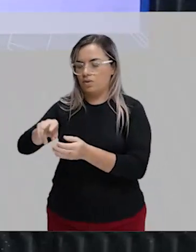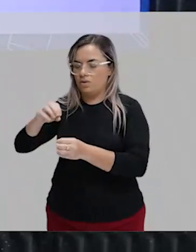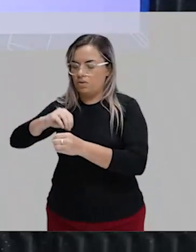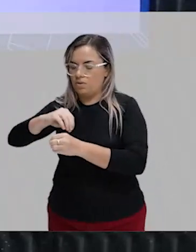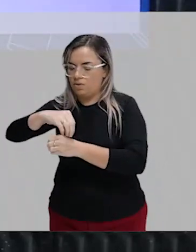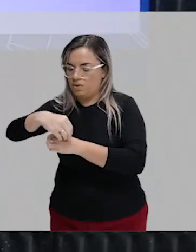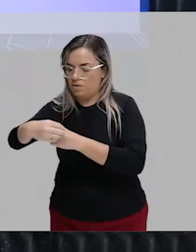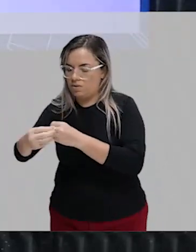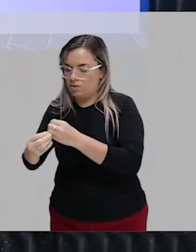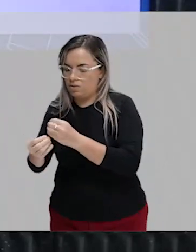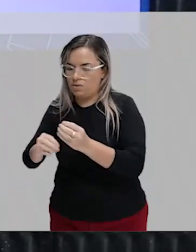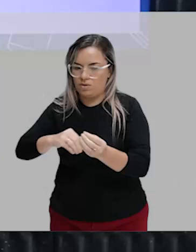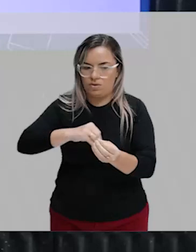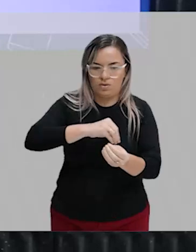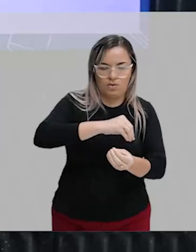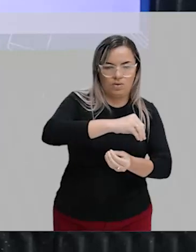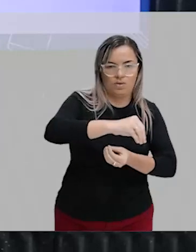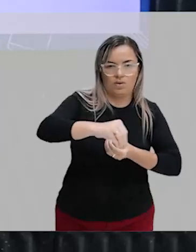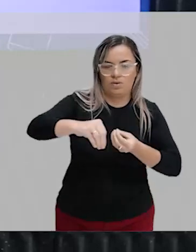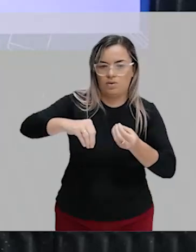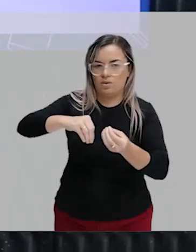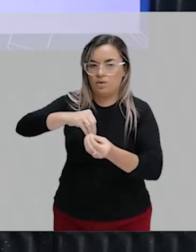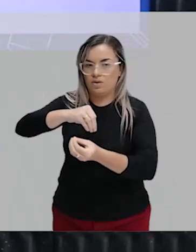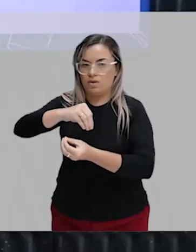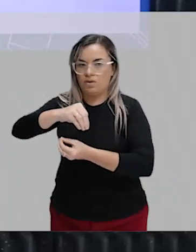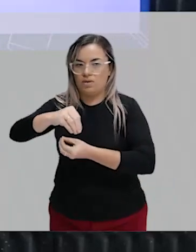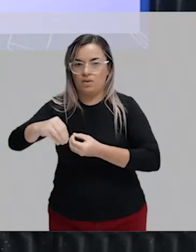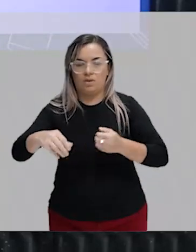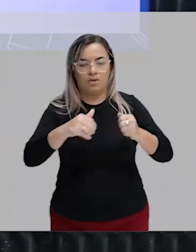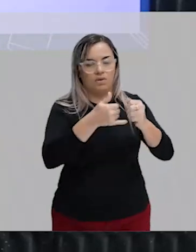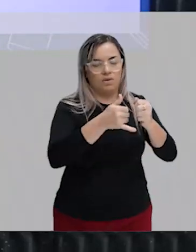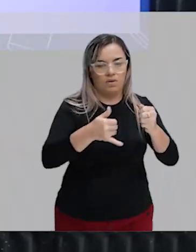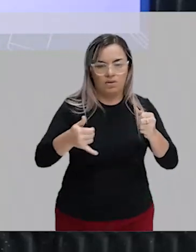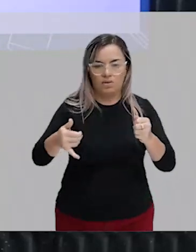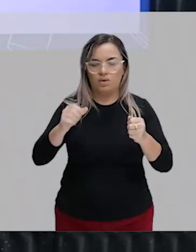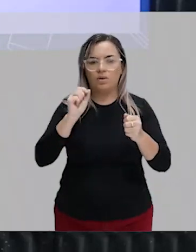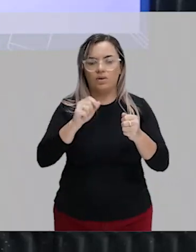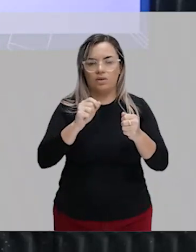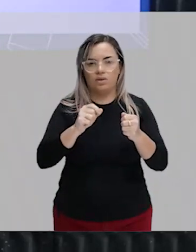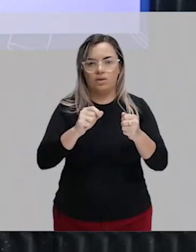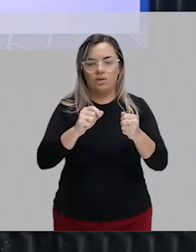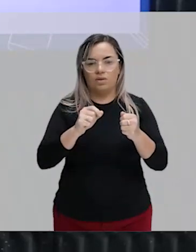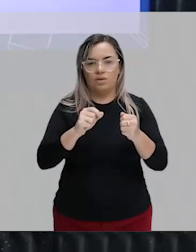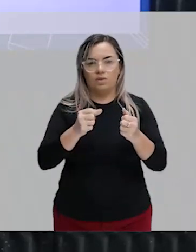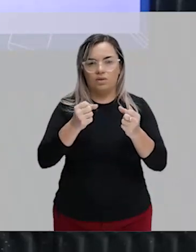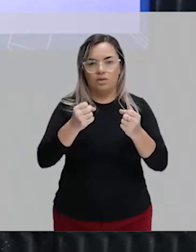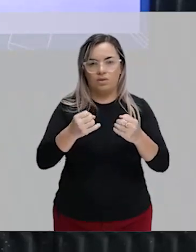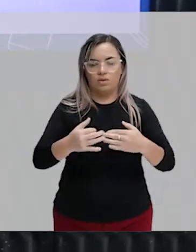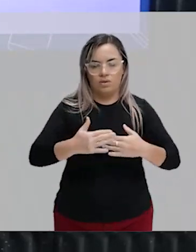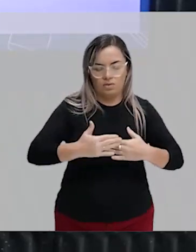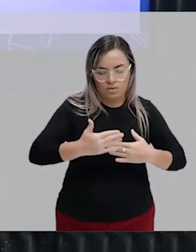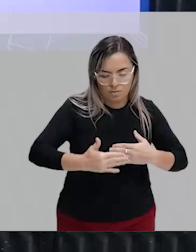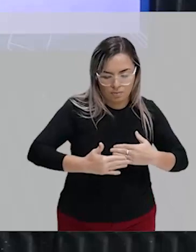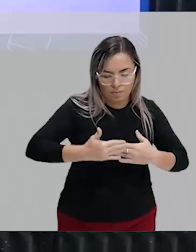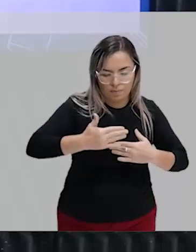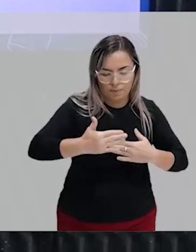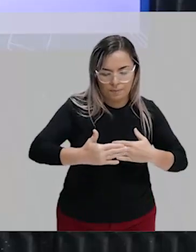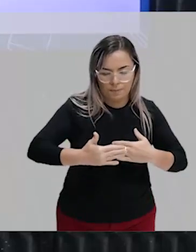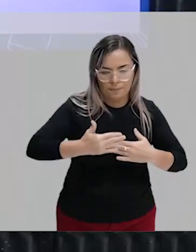estarão ali envolvendo esses aminoácidos, elas vão promover a formação de